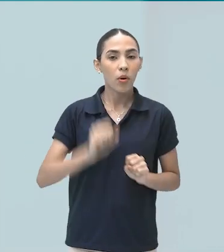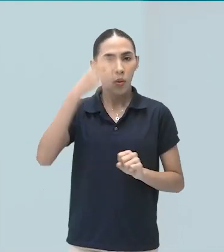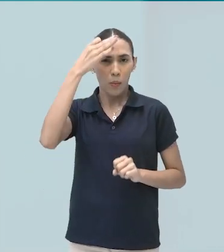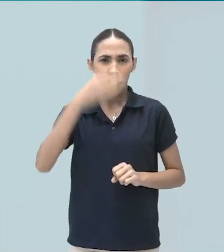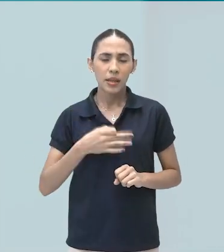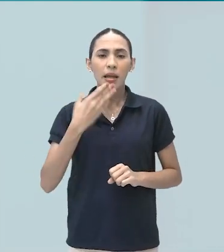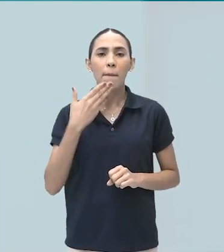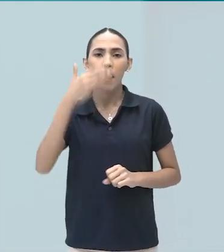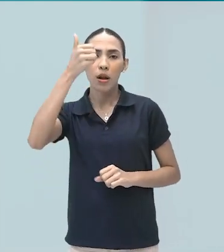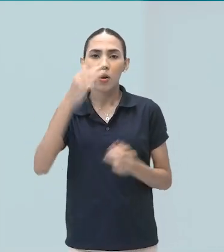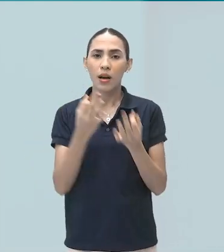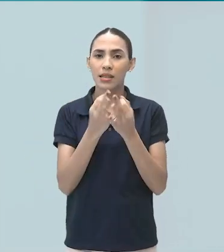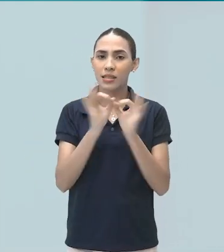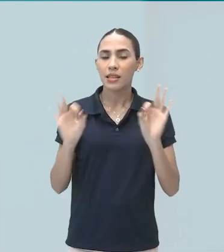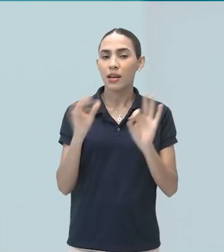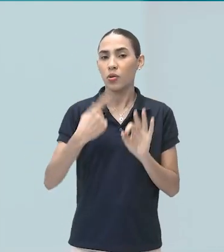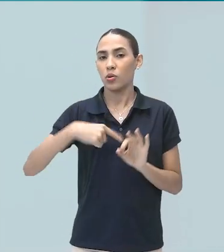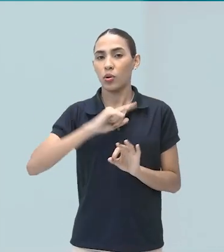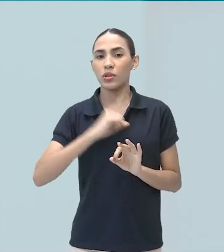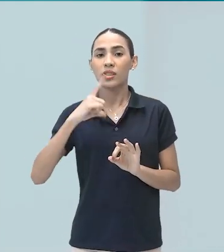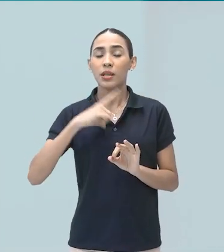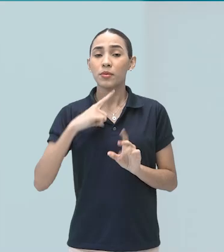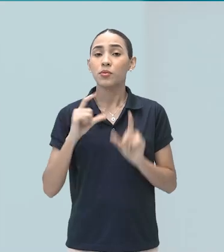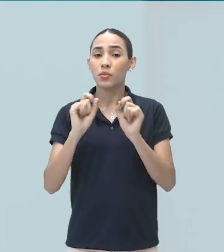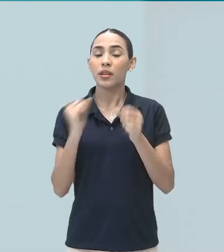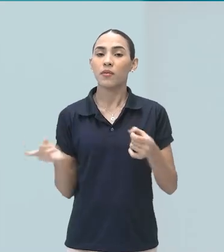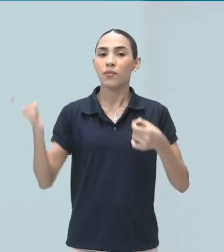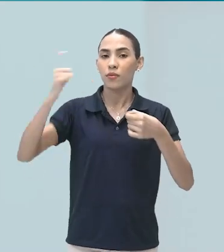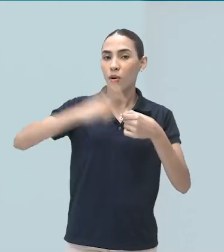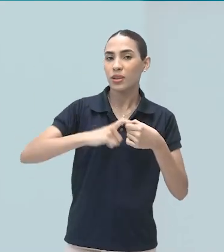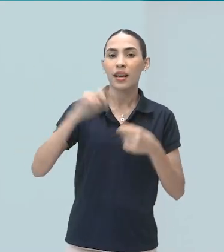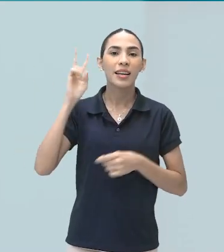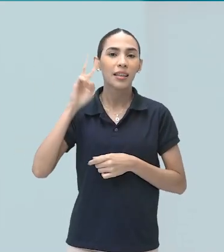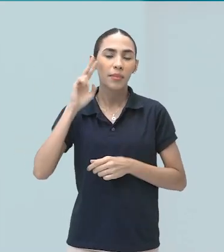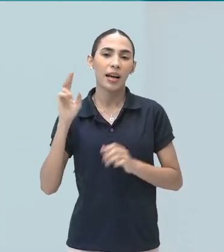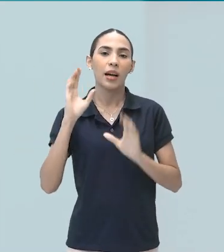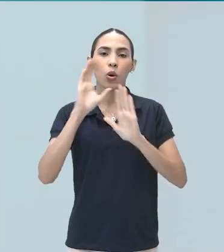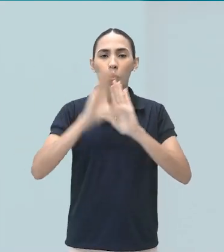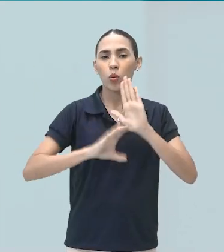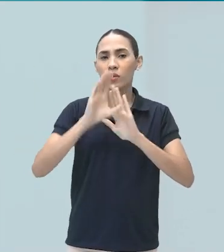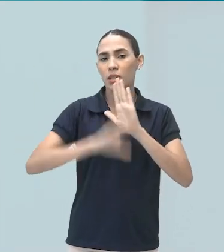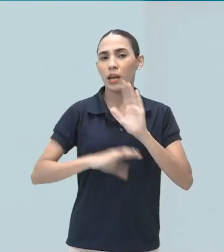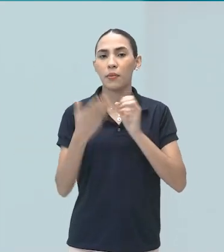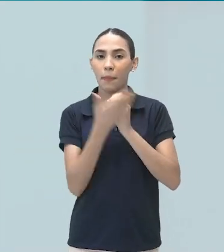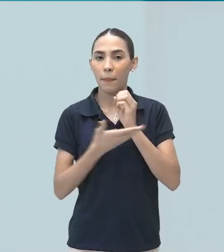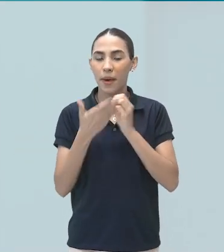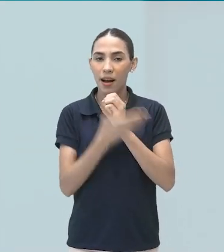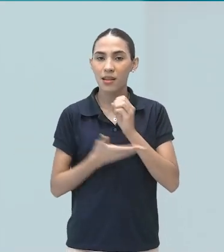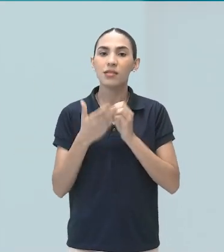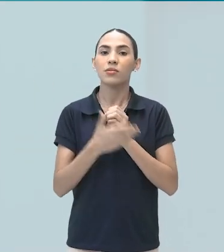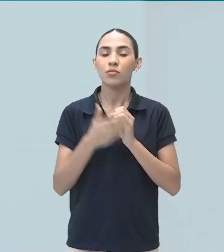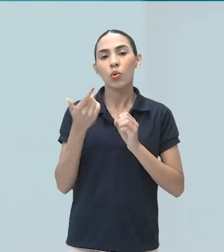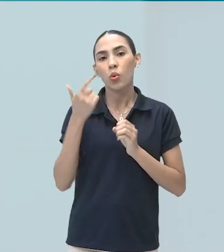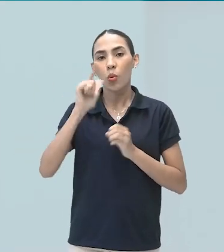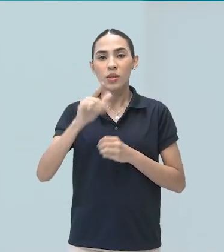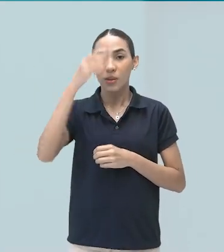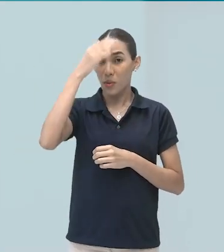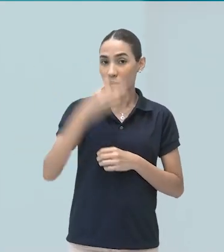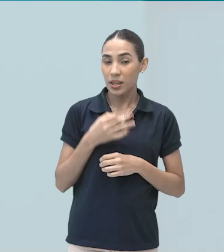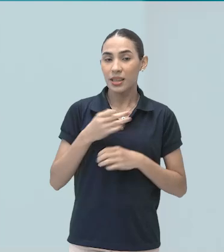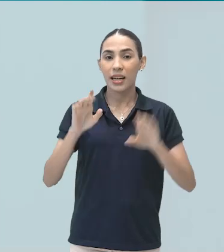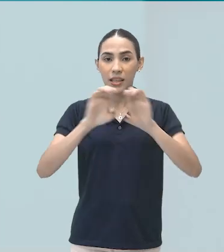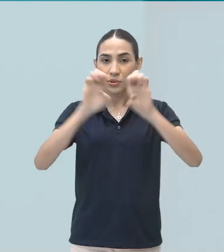compreender a nossa sintaxe, nós temos que voltar e relembrar conceitos bem básicos para a compreensão